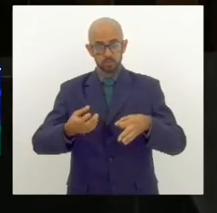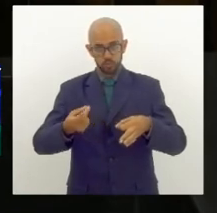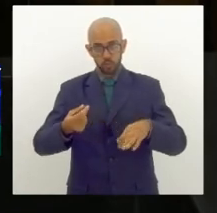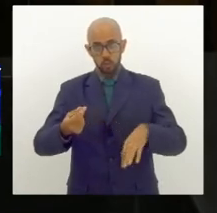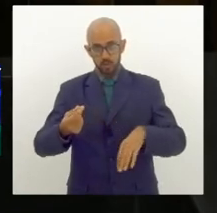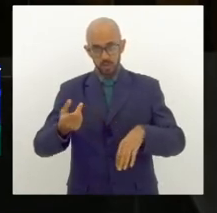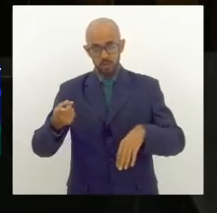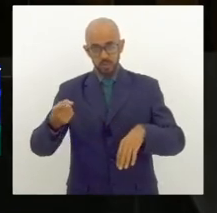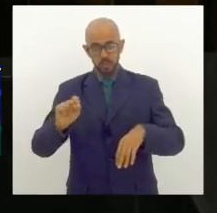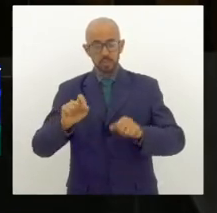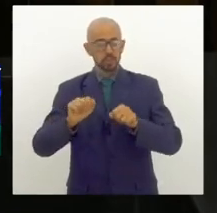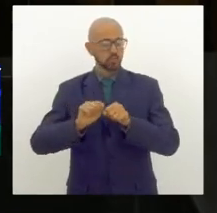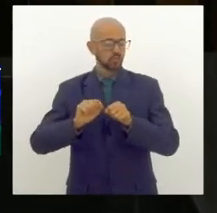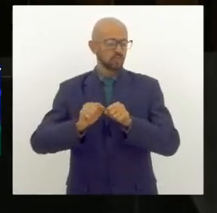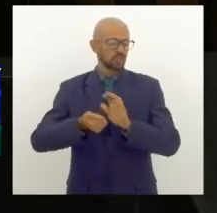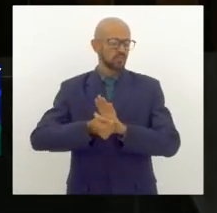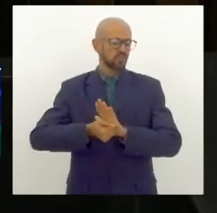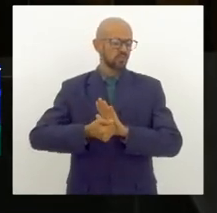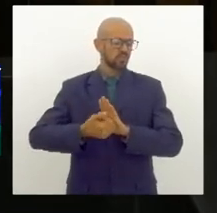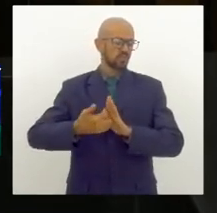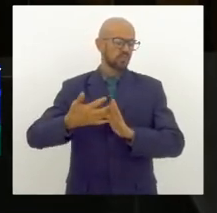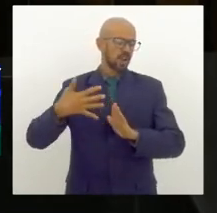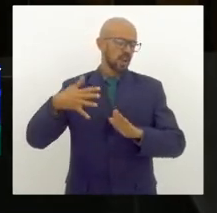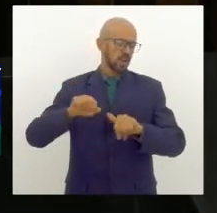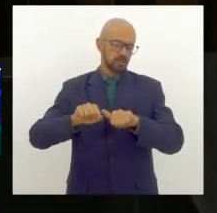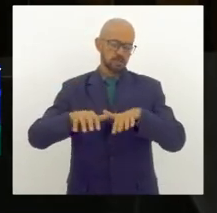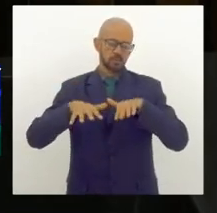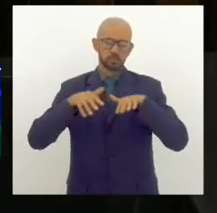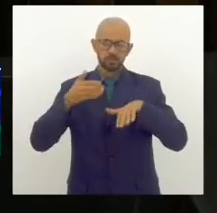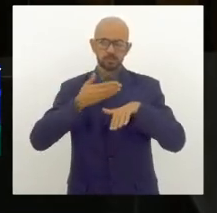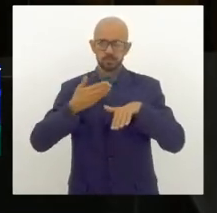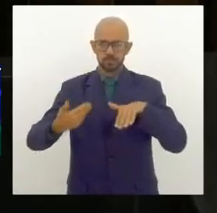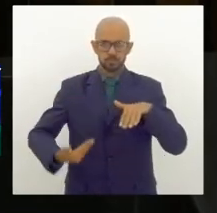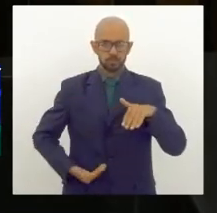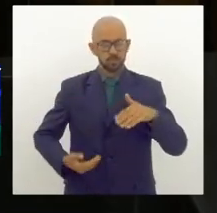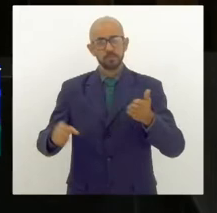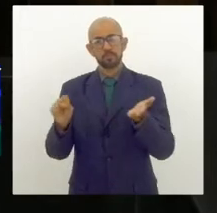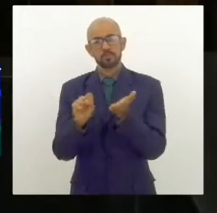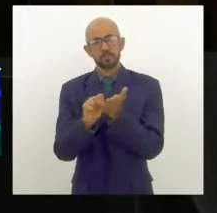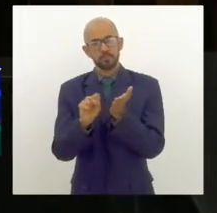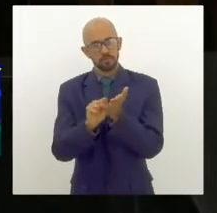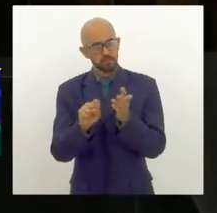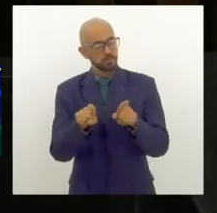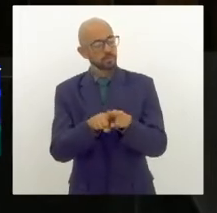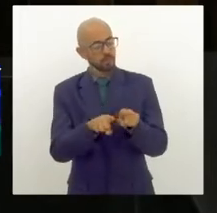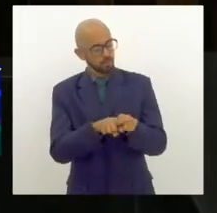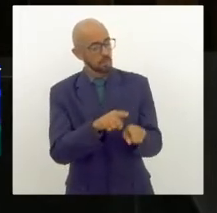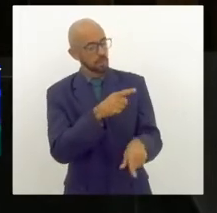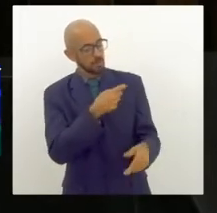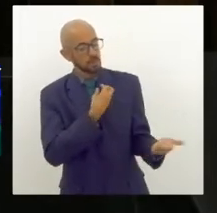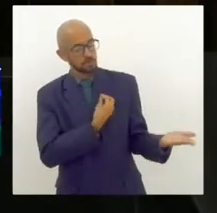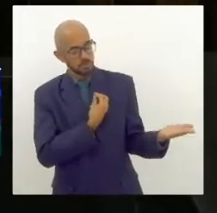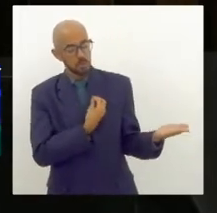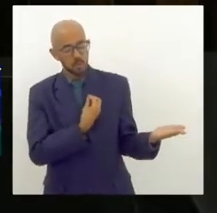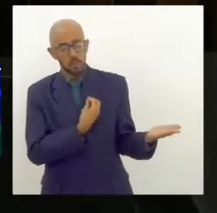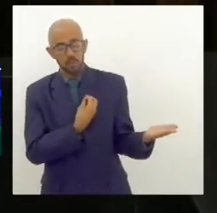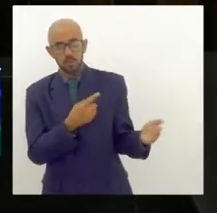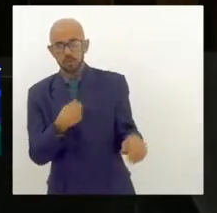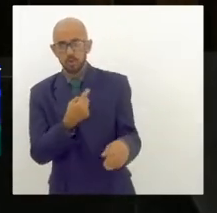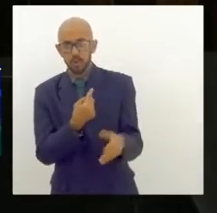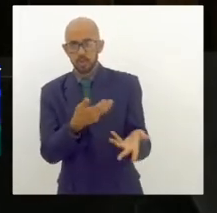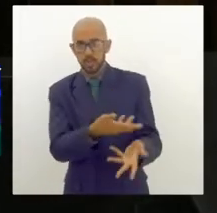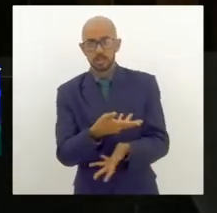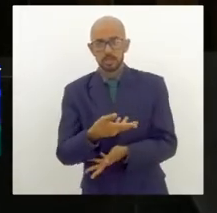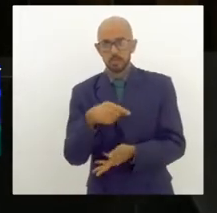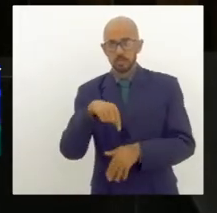inúmeras audiências públicas, junto com o deputado Libreron, o deputado Malafaia também esteve em algumas, onde nós pudemos receber aqui